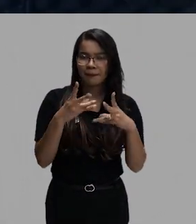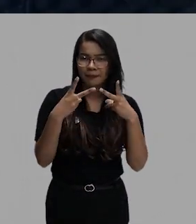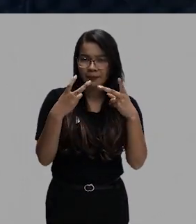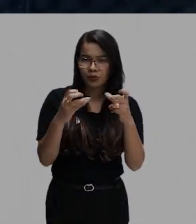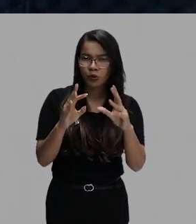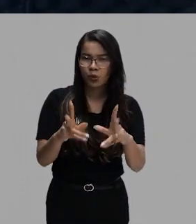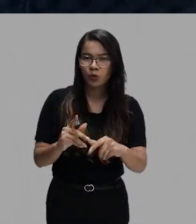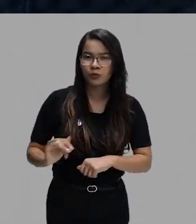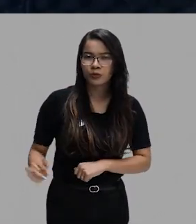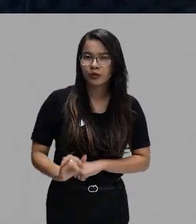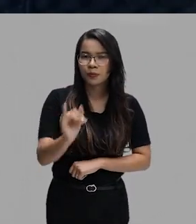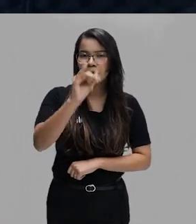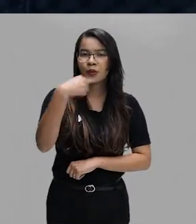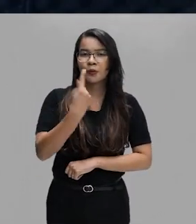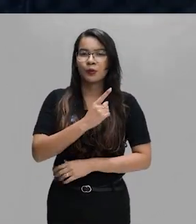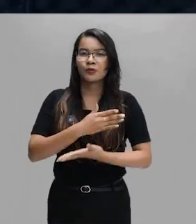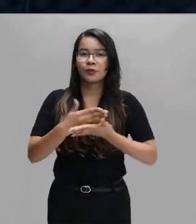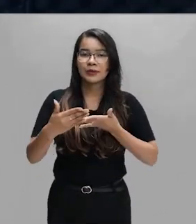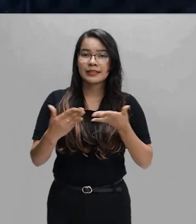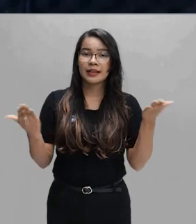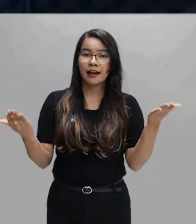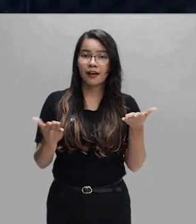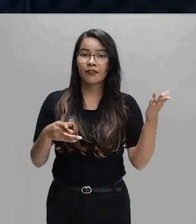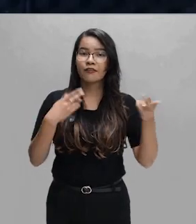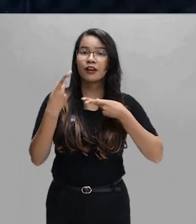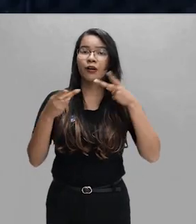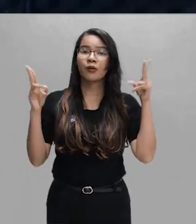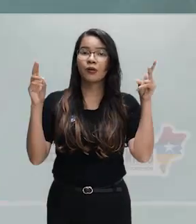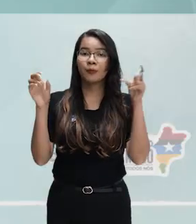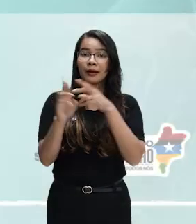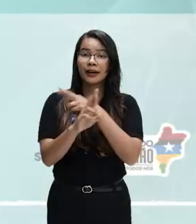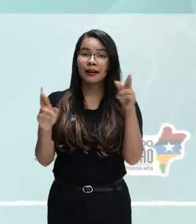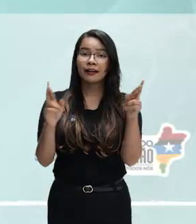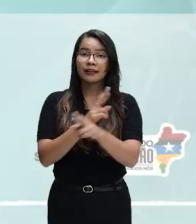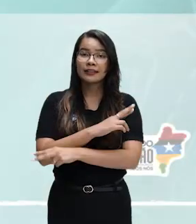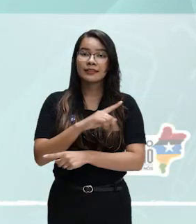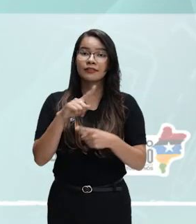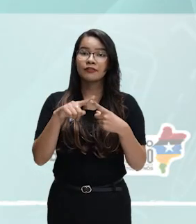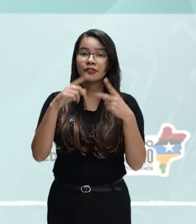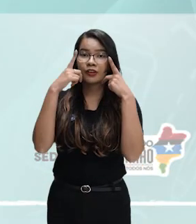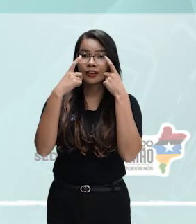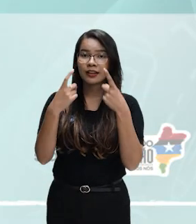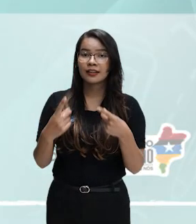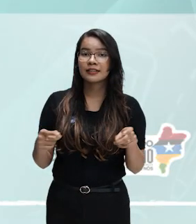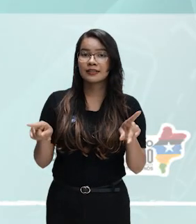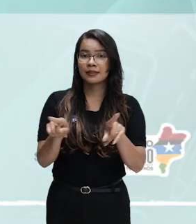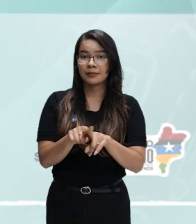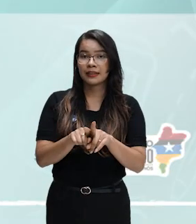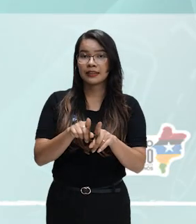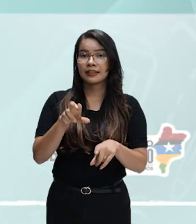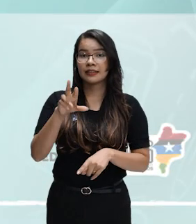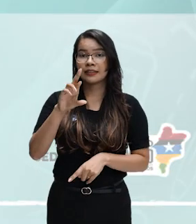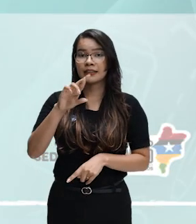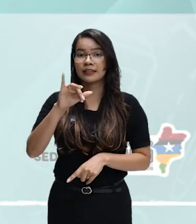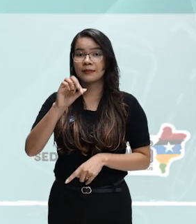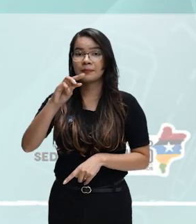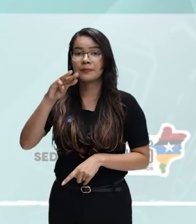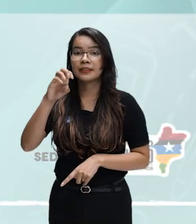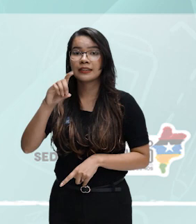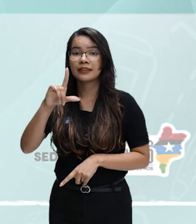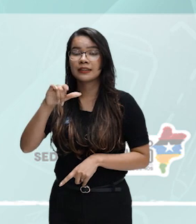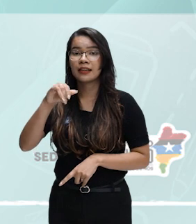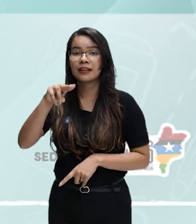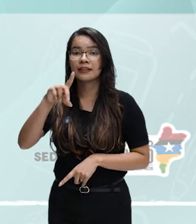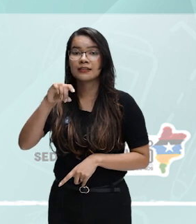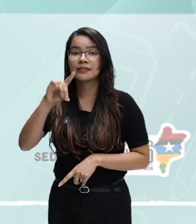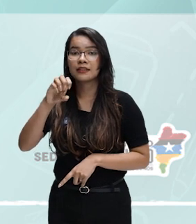foi importante e a gente começa falando sobre a relação entre violência e criminalidade. Primeira